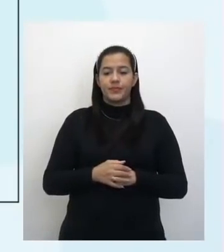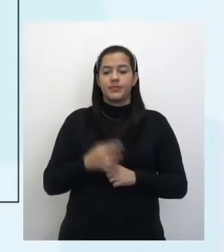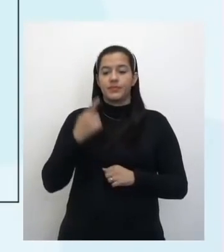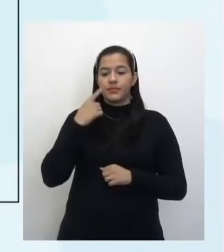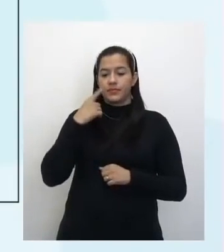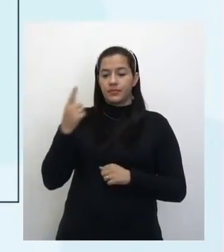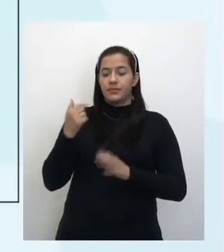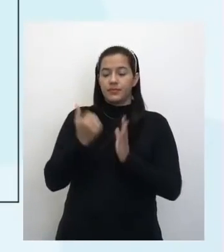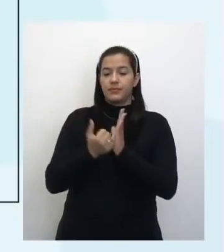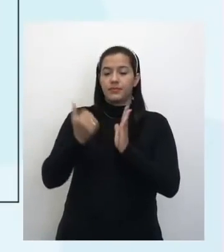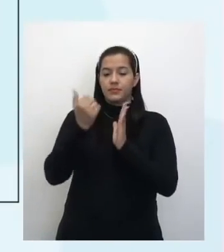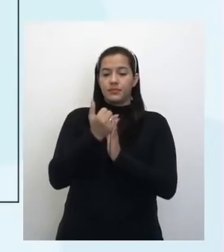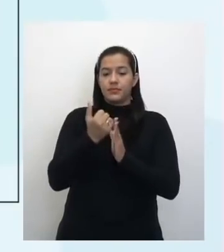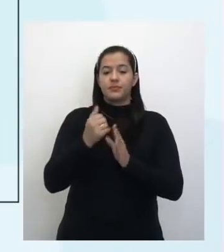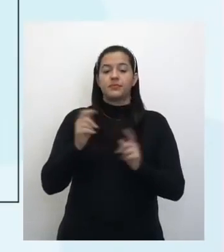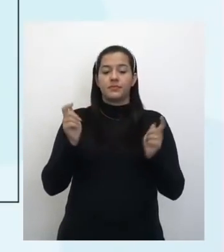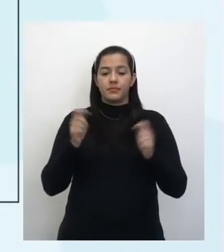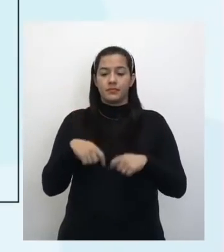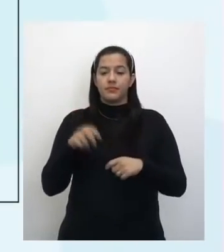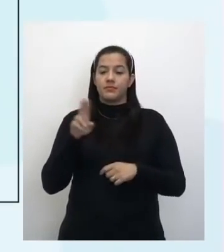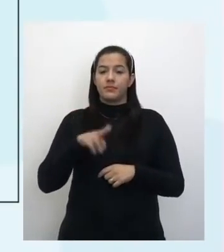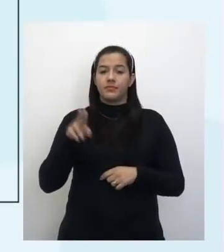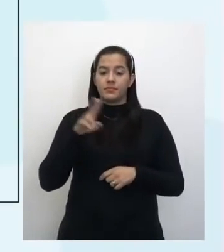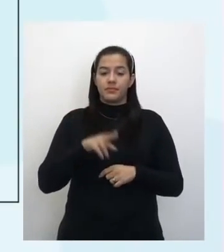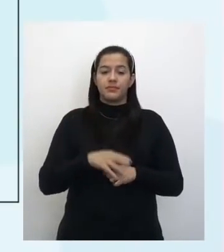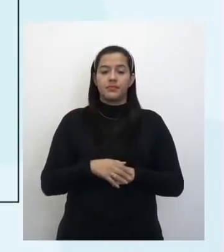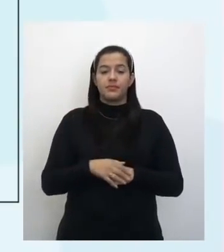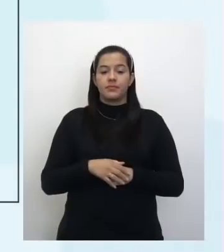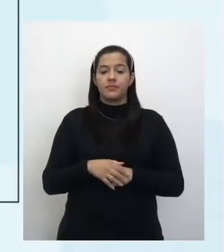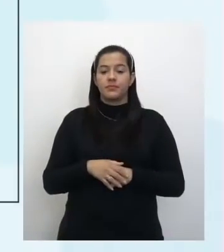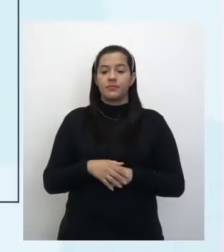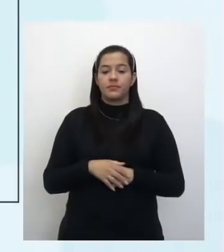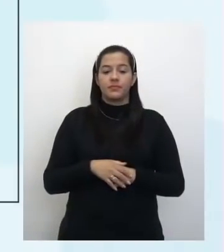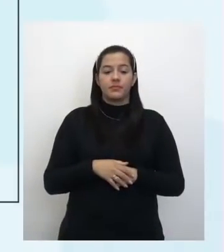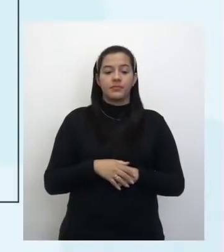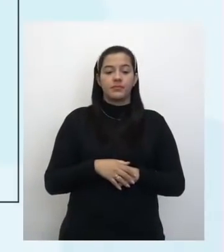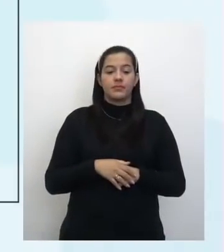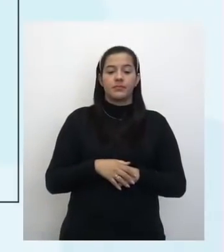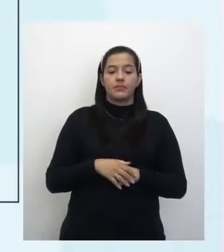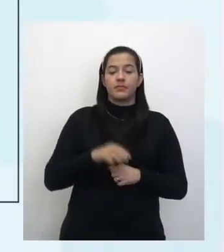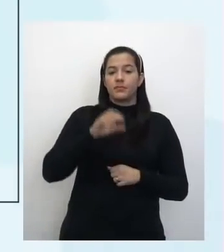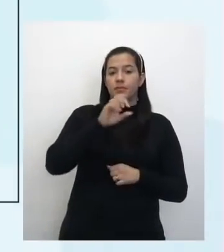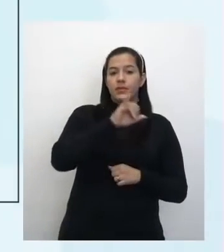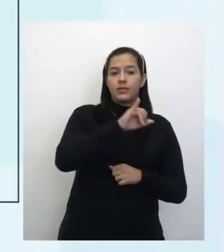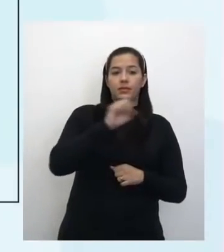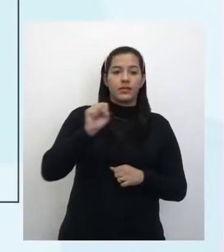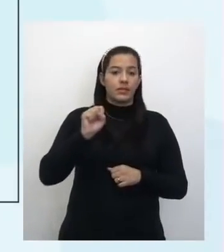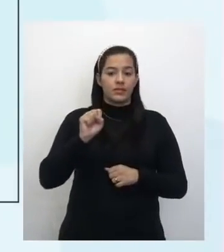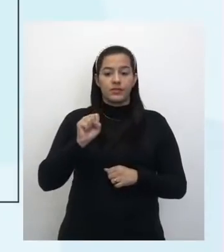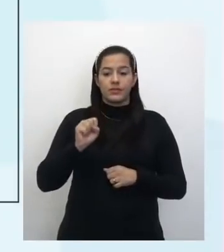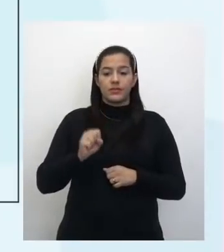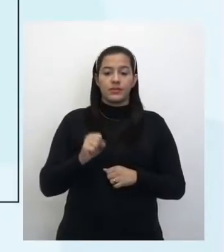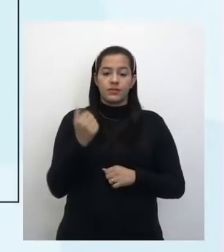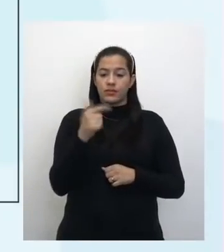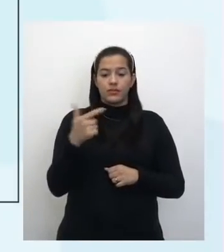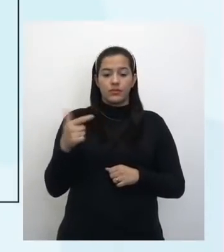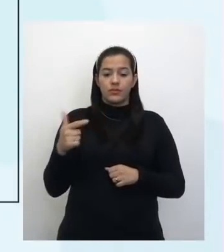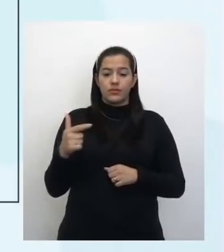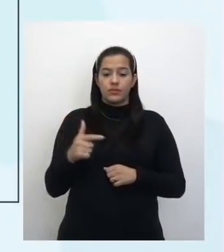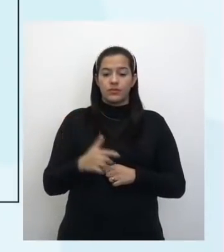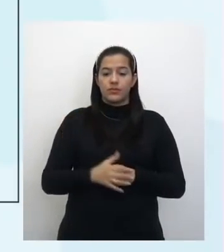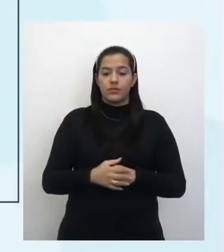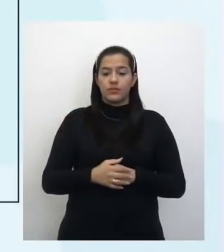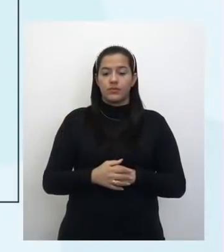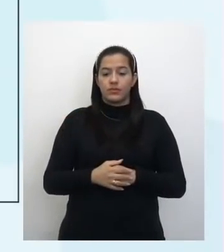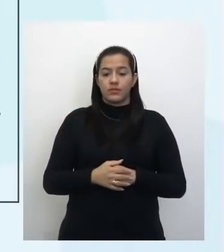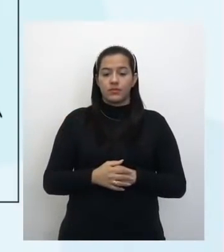caros né você tiver mais um carro mais caro então O João falou my brother my brother não existe mais com essa não sou aqui no mais aqui não existe